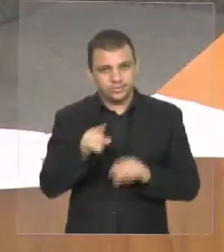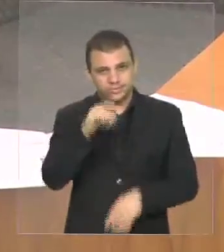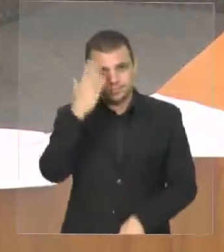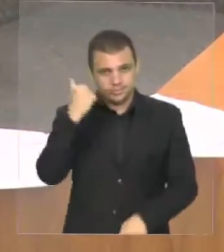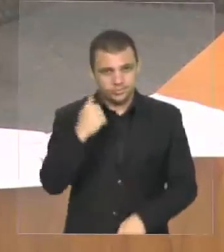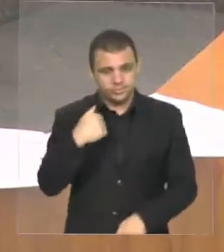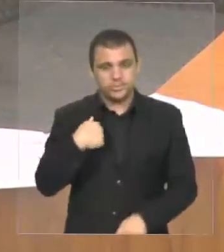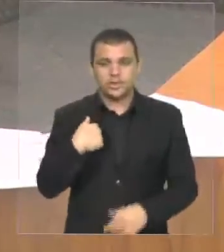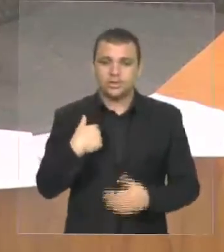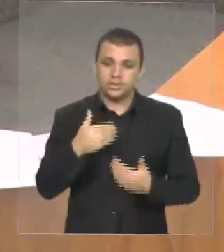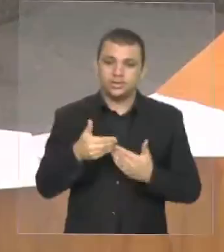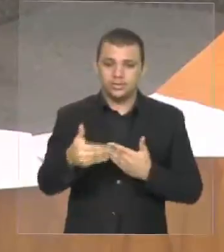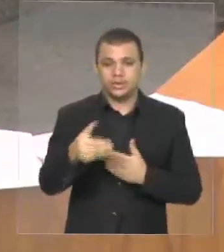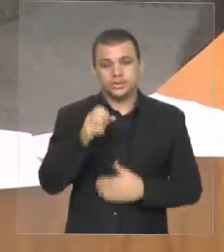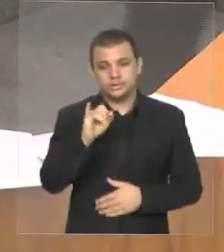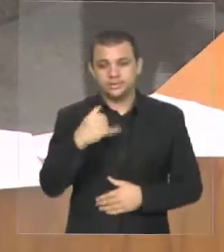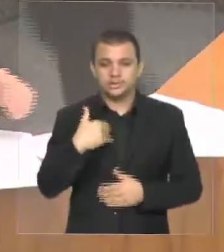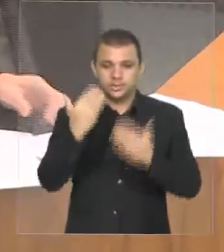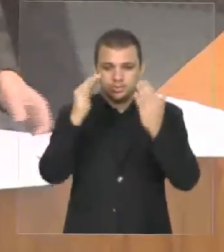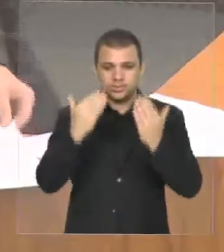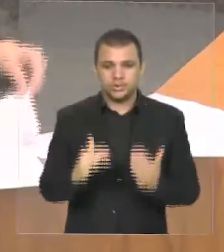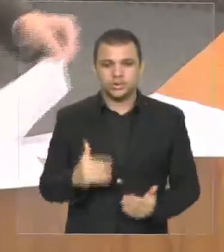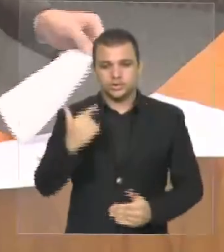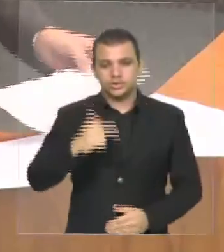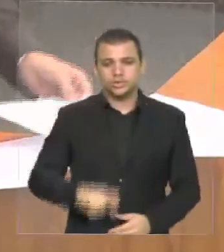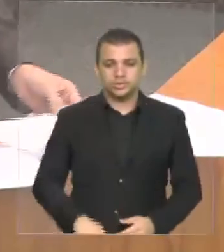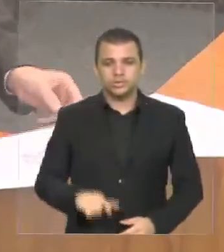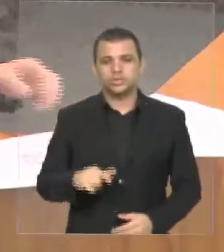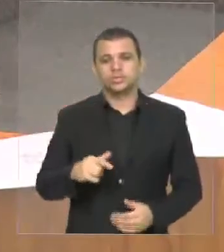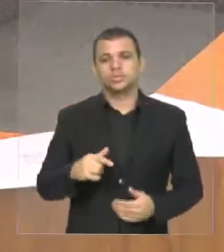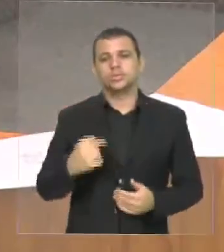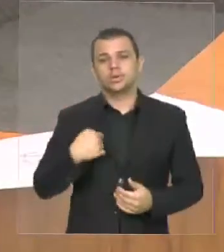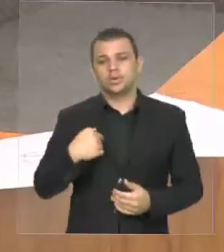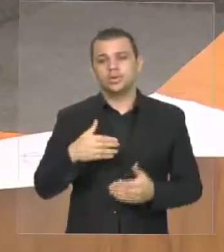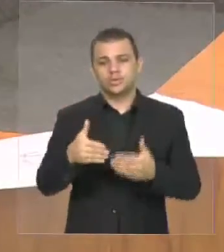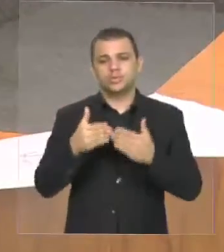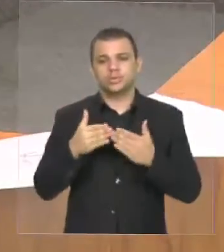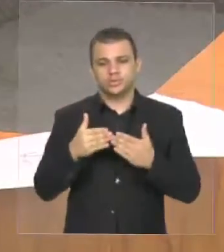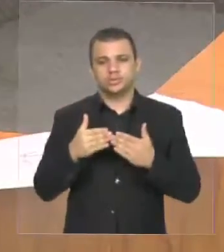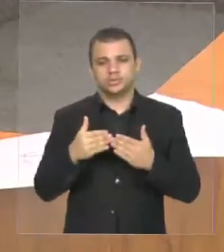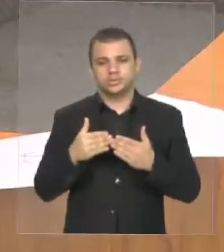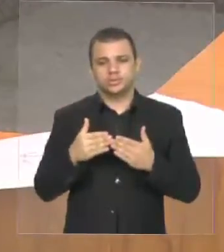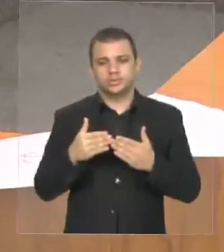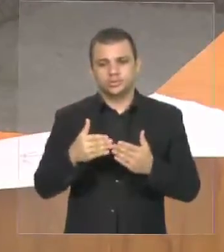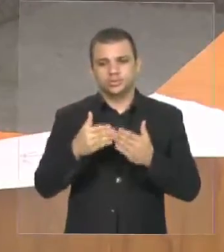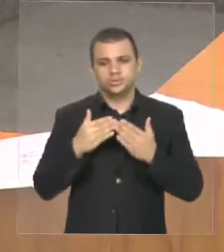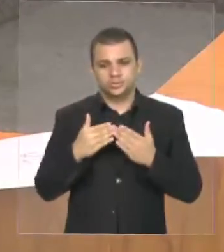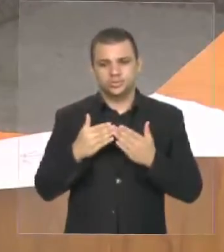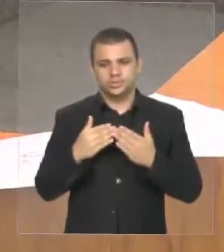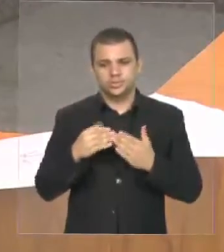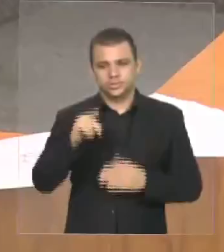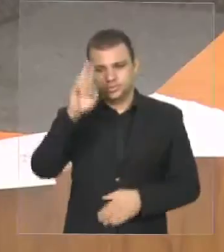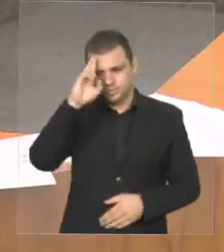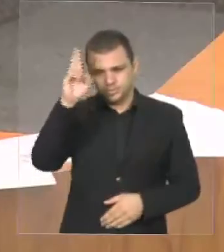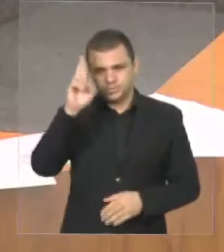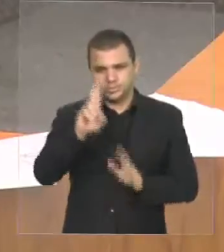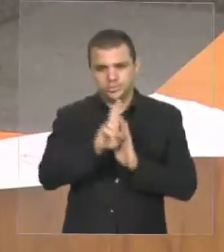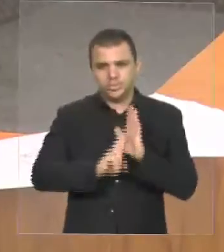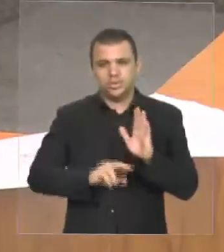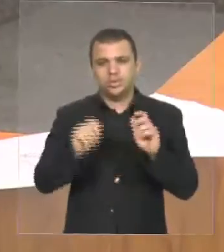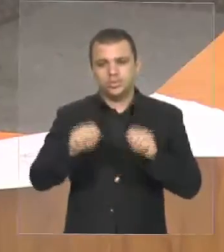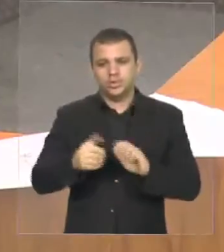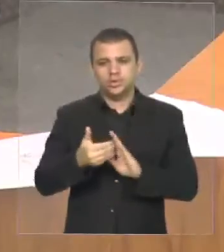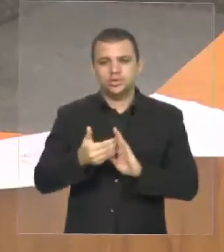se eu vou continuar ou não a analisar o mérito do projeto, eu peço a Vossa Excelência, com o poder de relator, de retirar